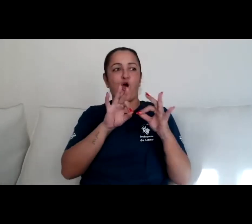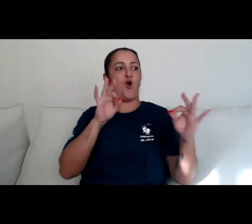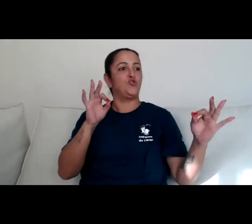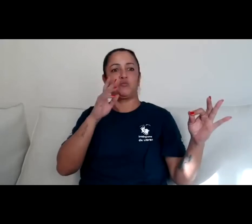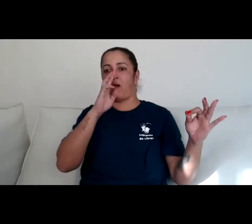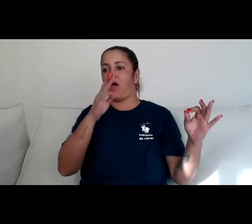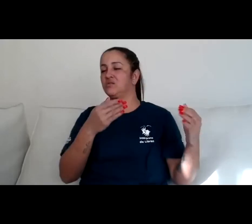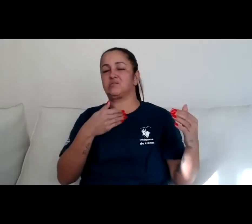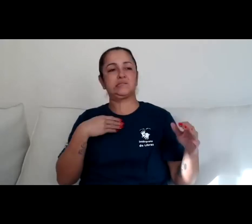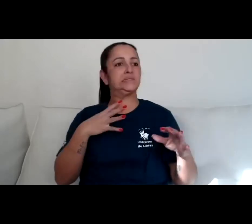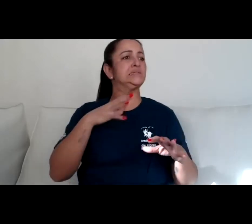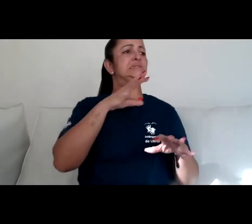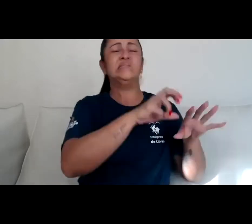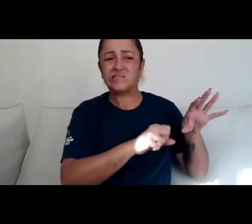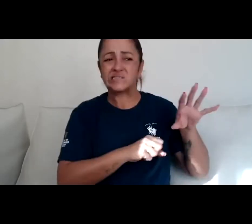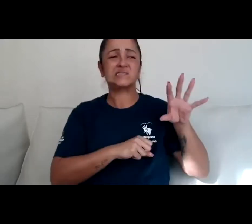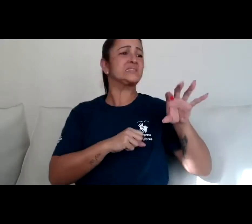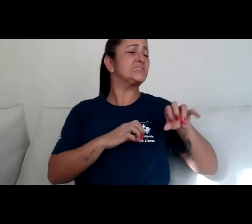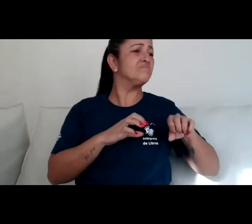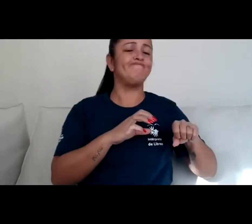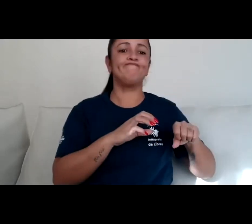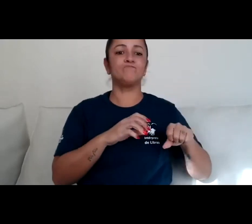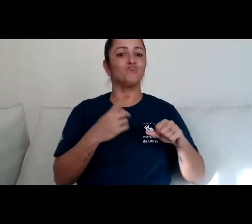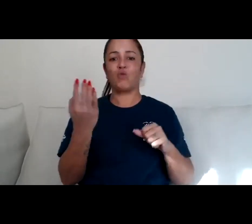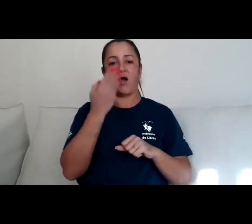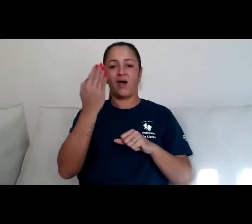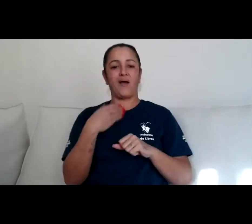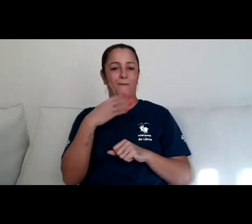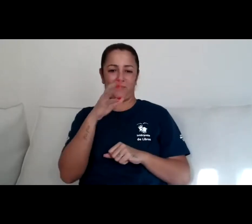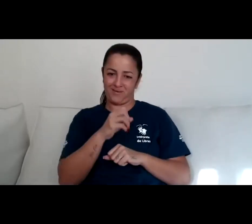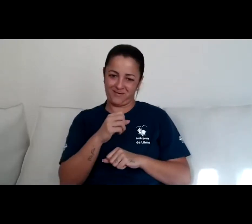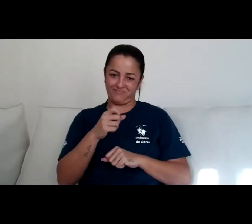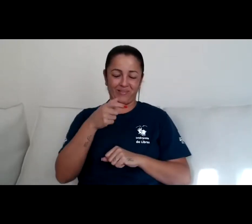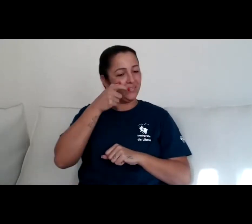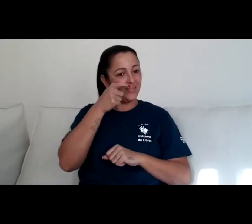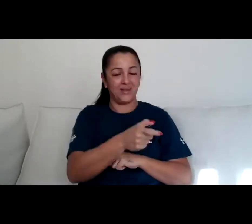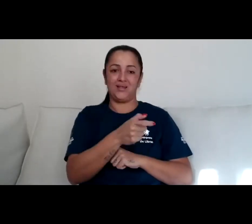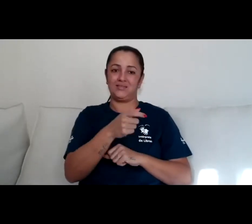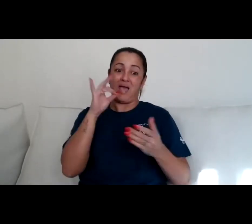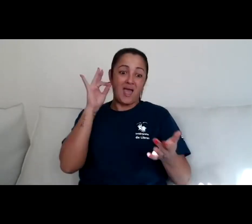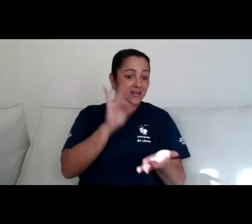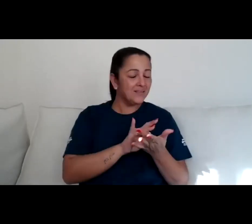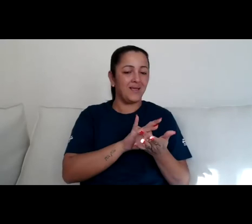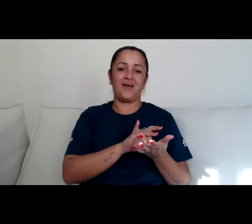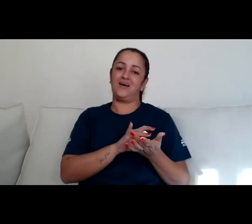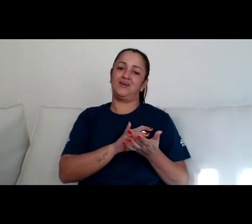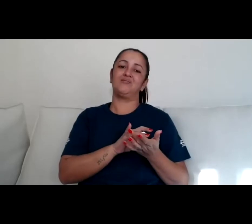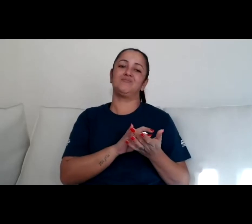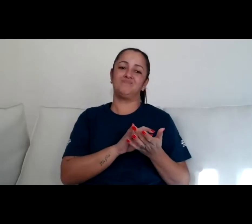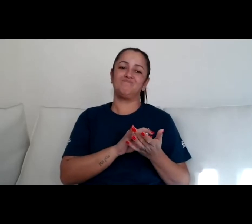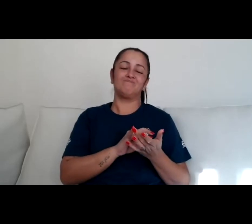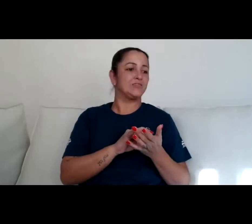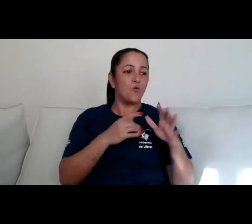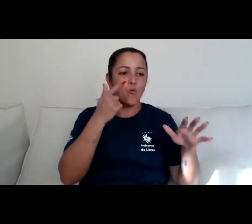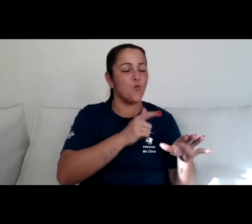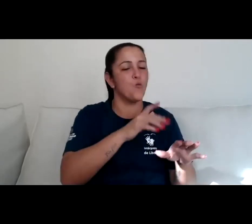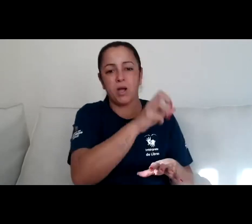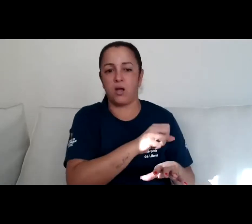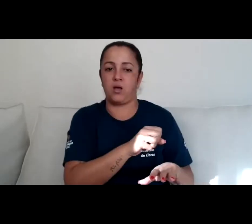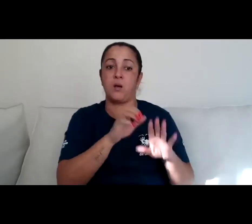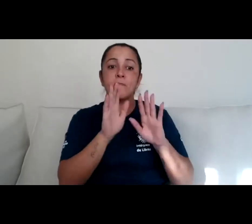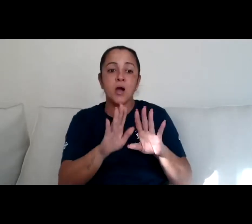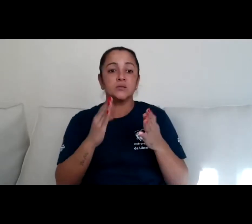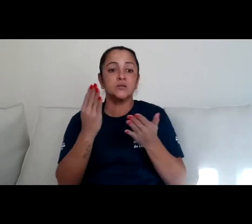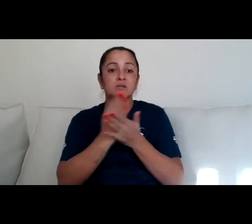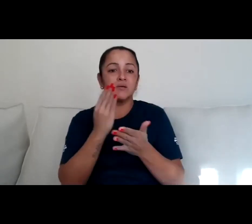dos nossos interesses. Então, sabendo disso, a gente precisa, a biblioteca é sim esse espaço